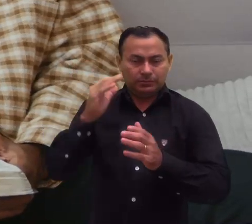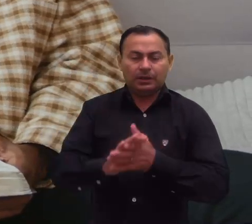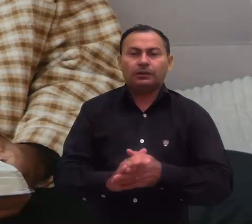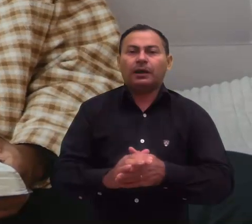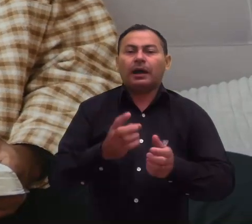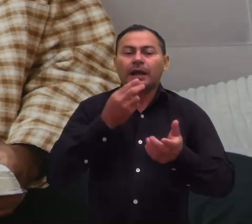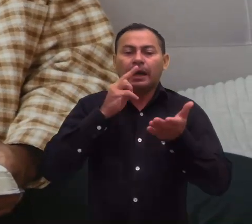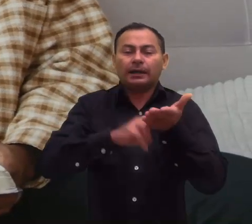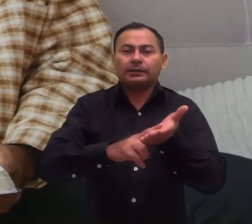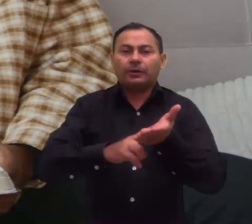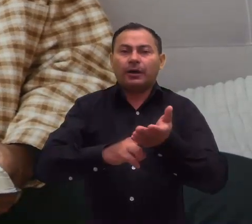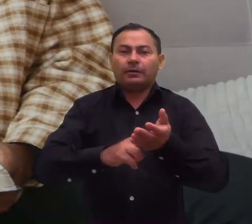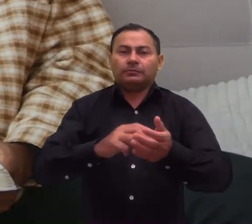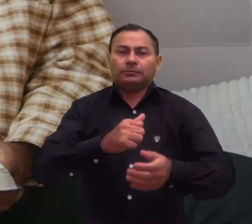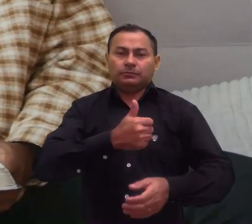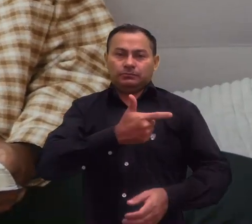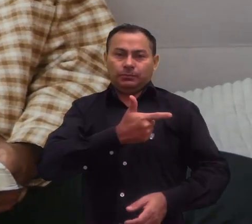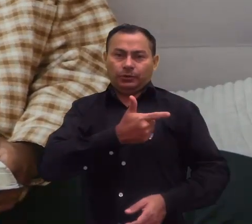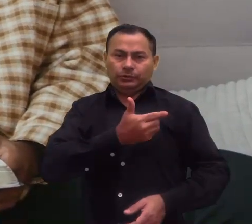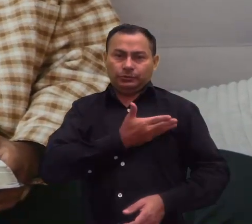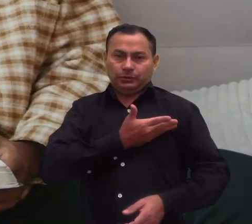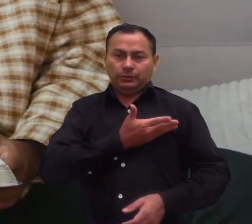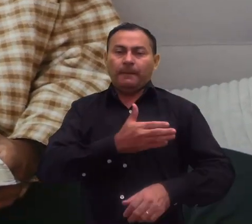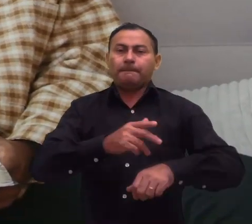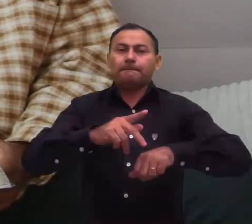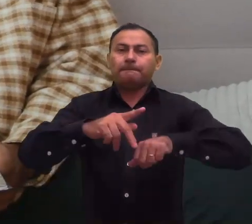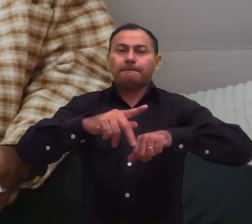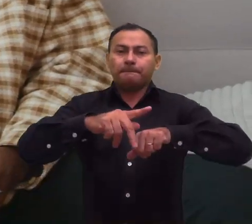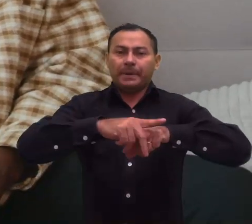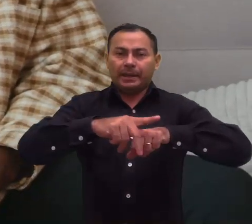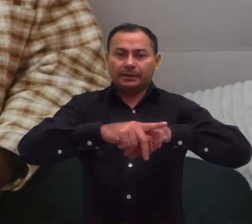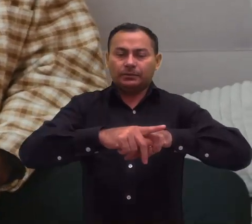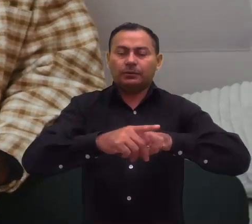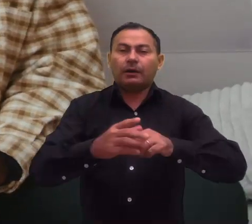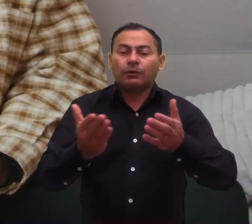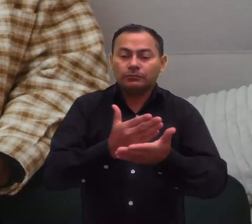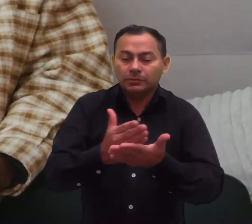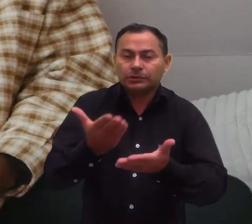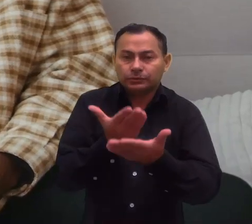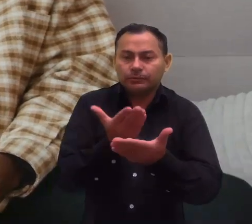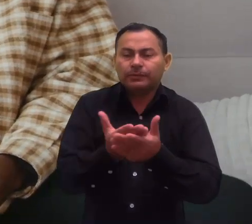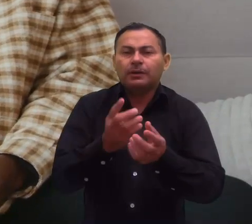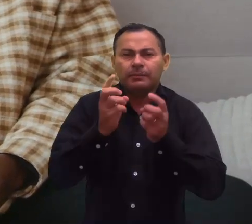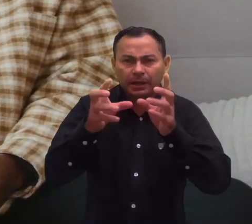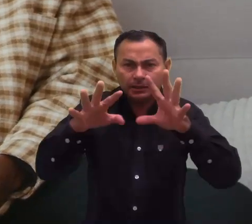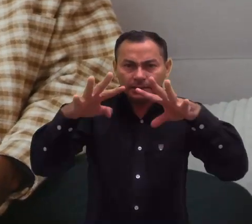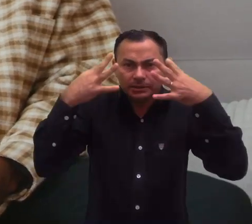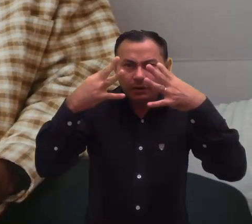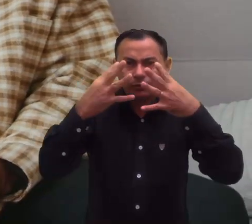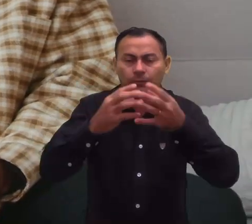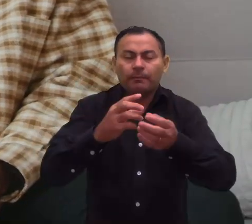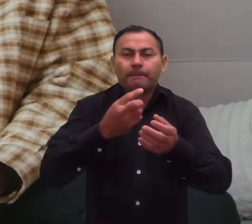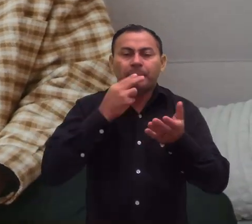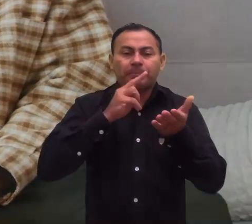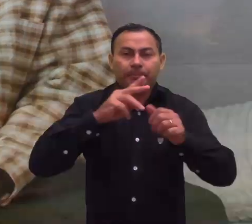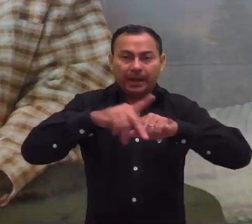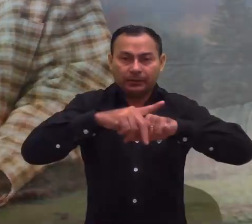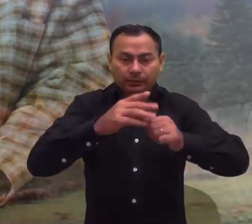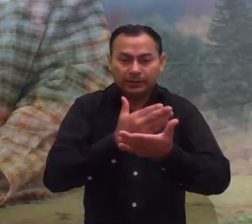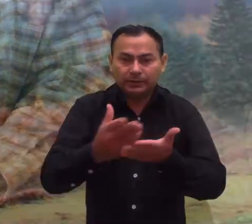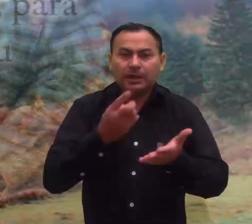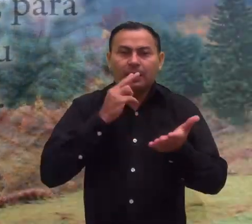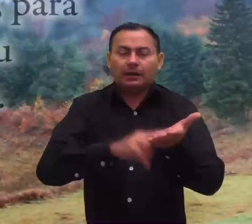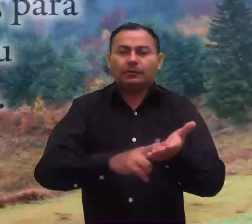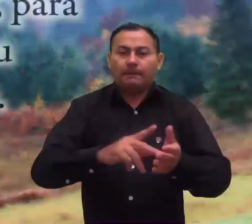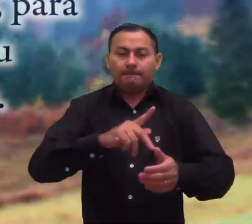às cartas do apóstolo Pedro. Agora estamos prontos para iniciar o seu estudo. Ouça com atenção como Pedro inicia sua primeira